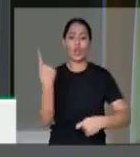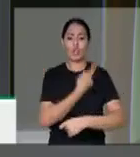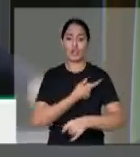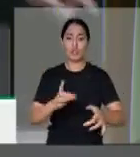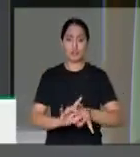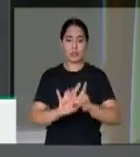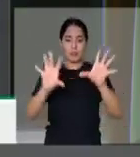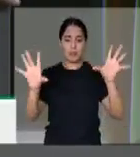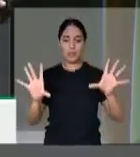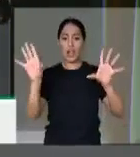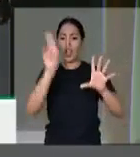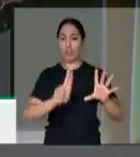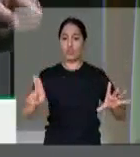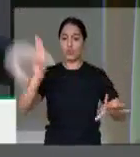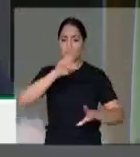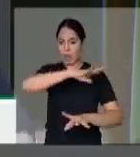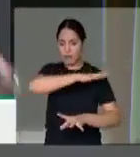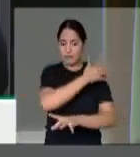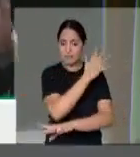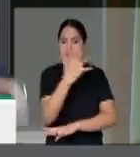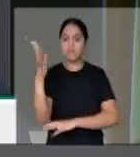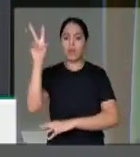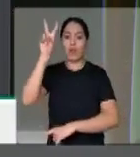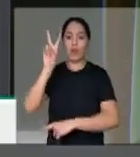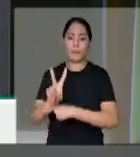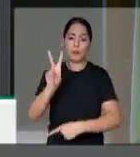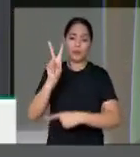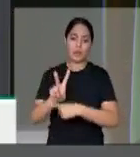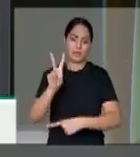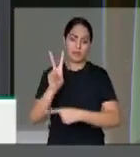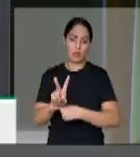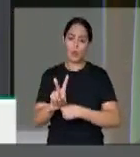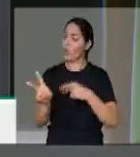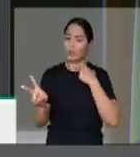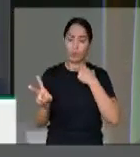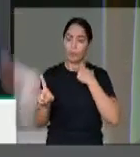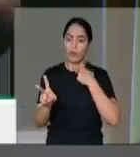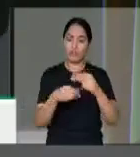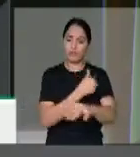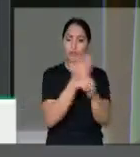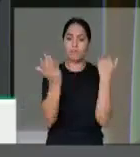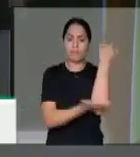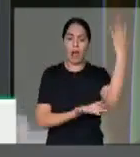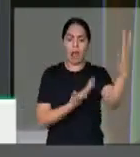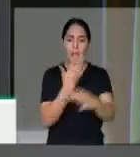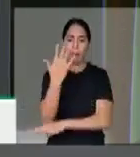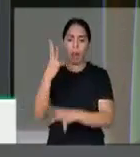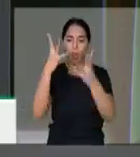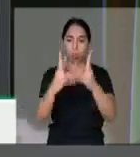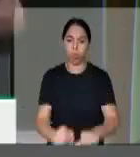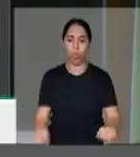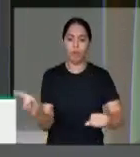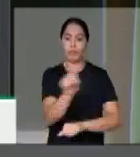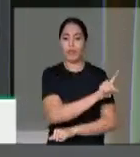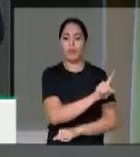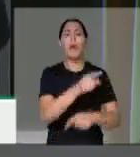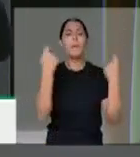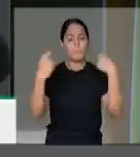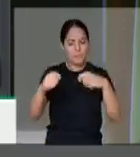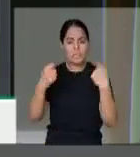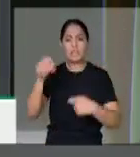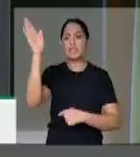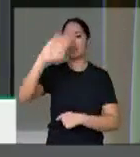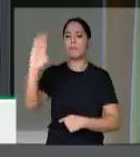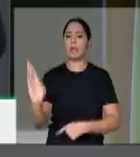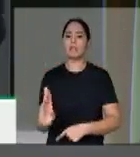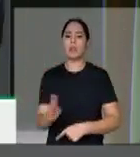deve ser usada para proteger essa riqueza e não para destruí-la. Vamos fazer o Brasil avançar, preservando